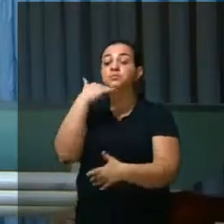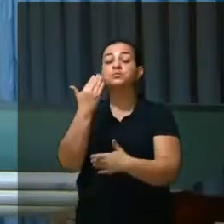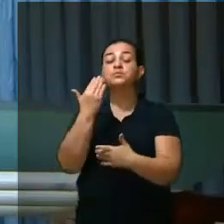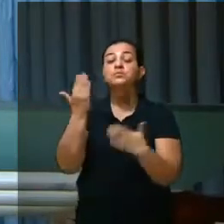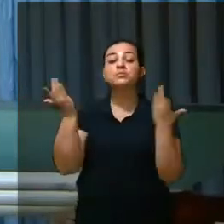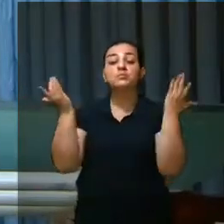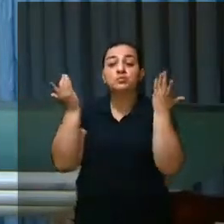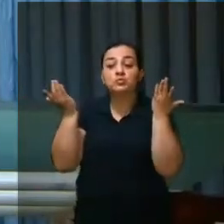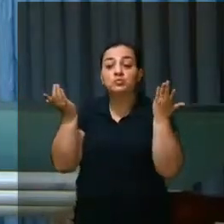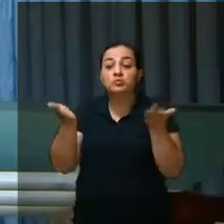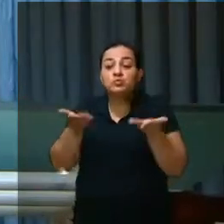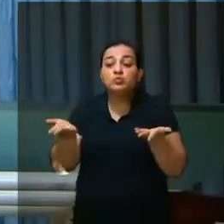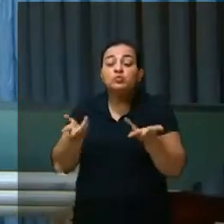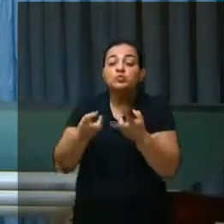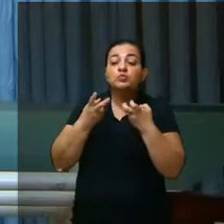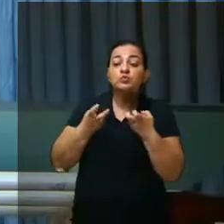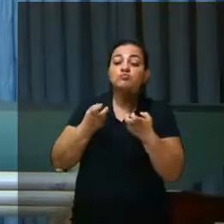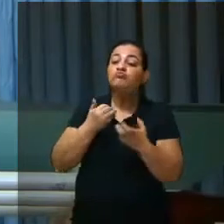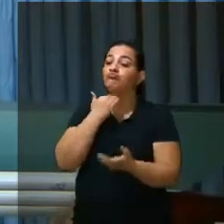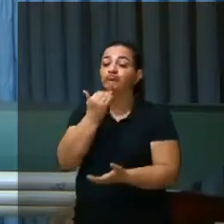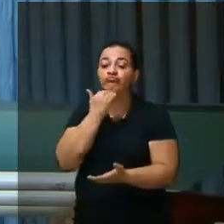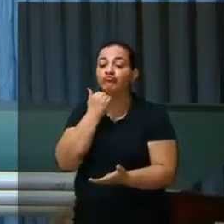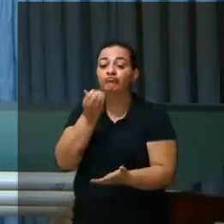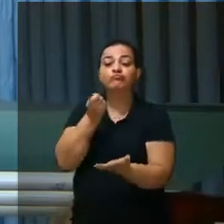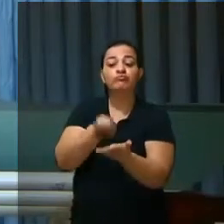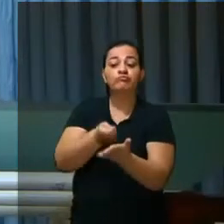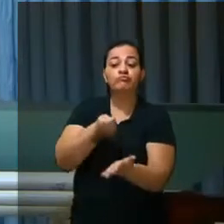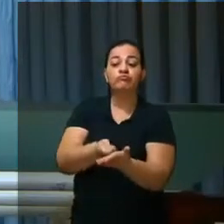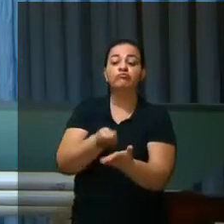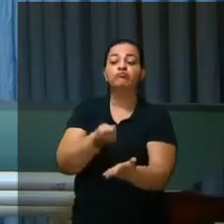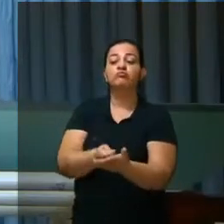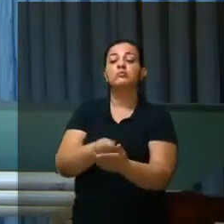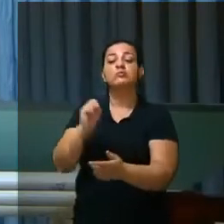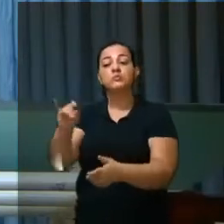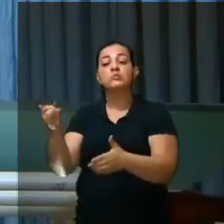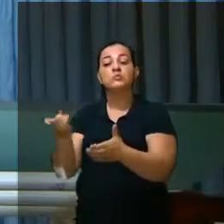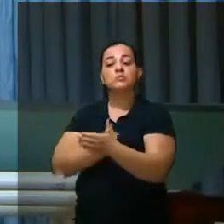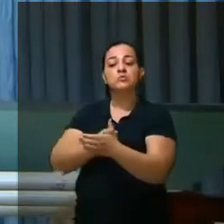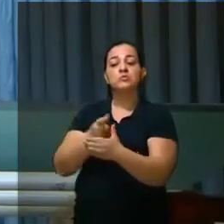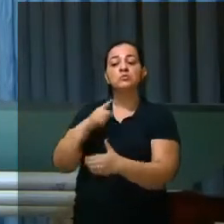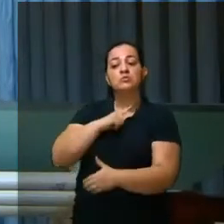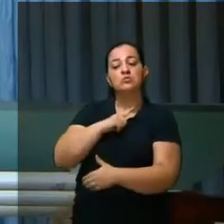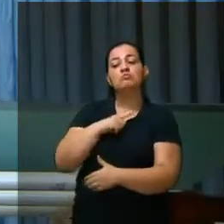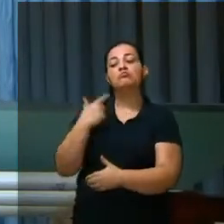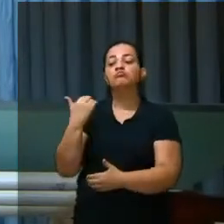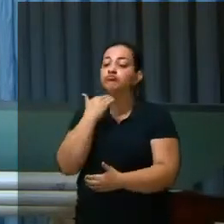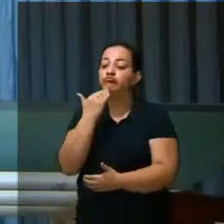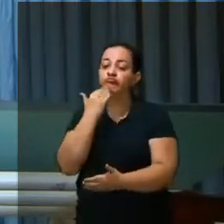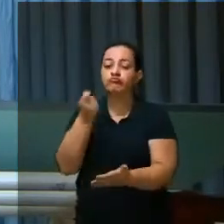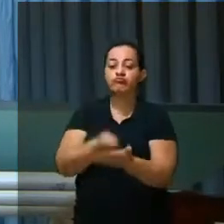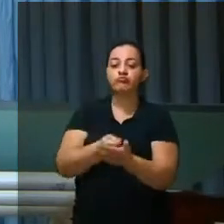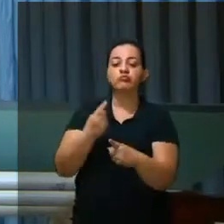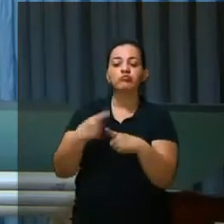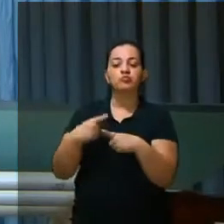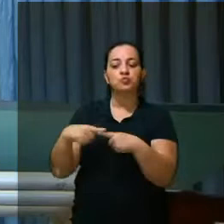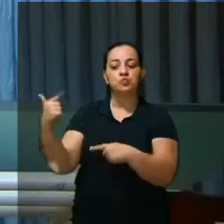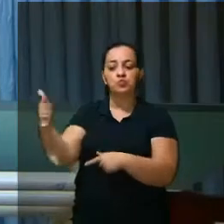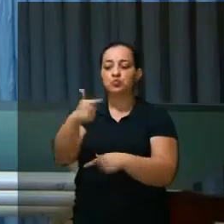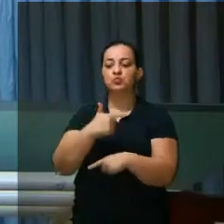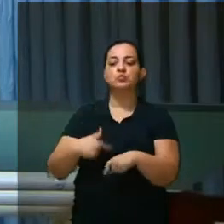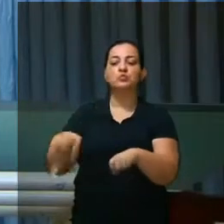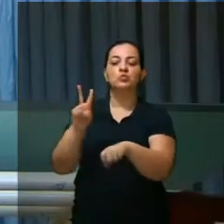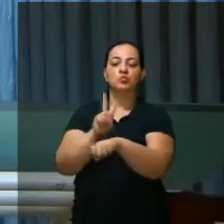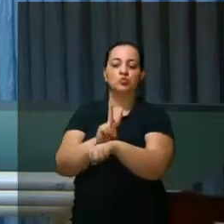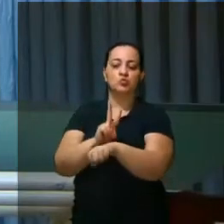quando ver o que tem já não paga mas o que se deve porque não a